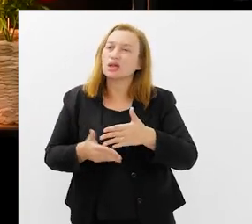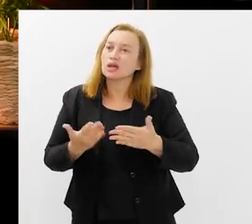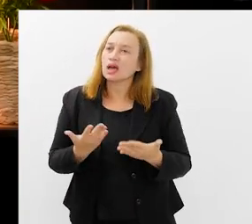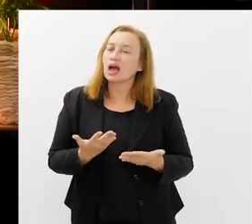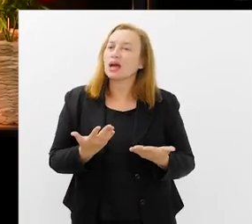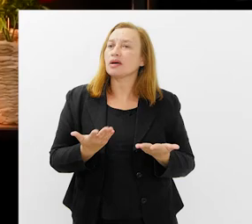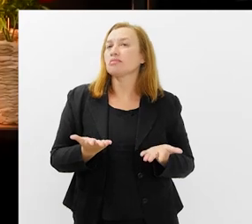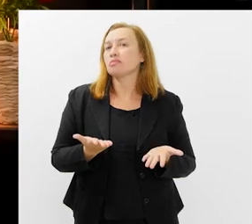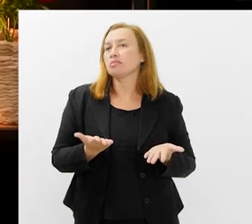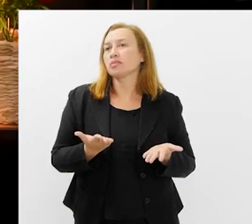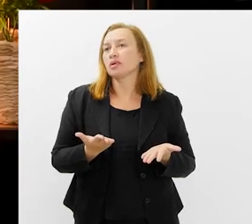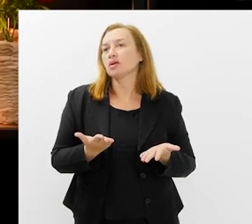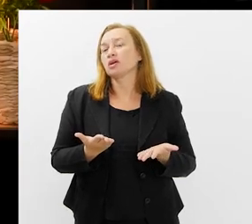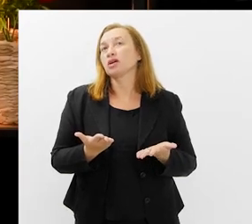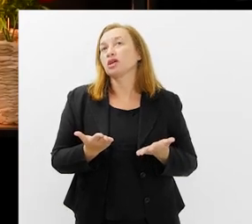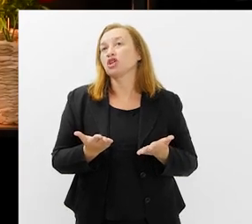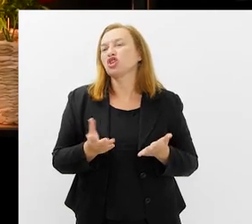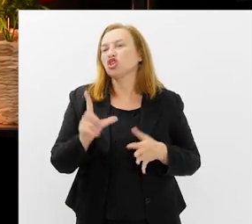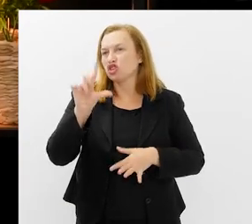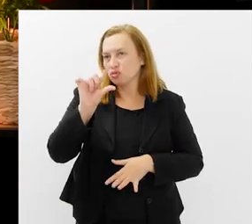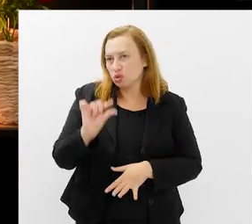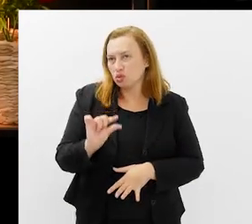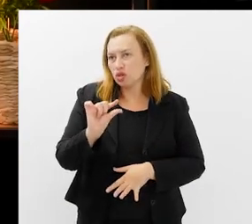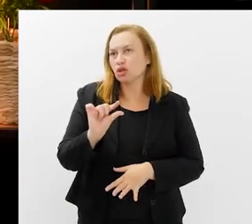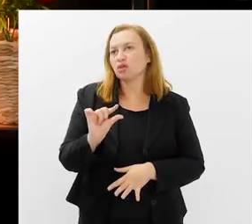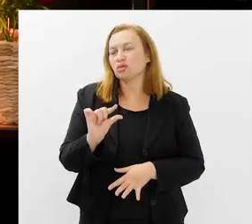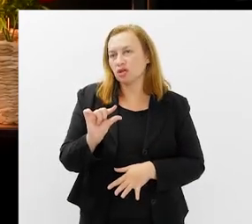restritivas que acabaram ali